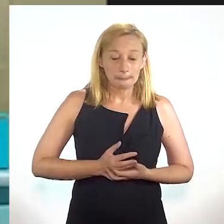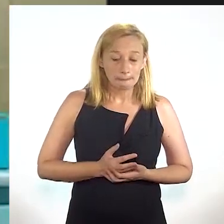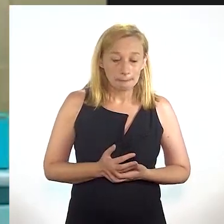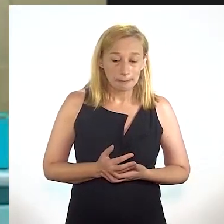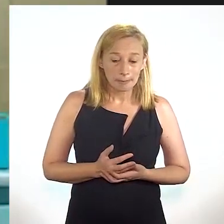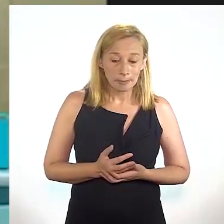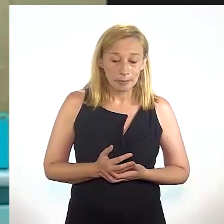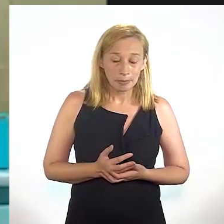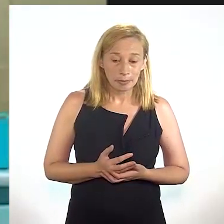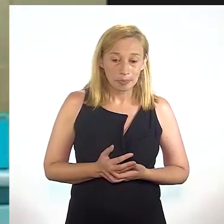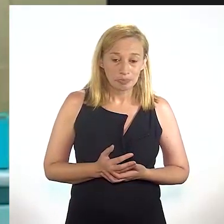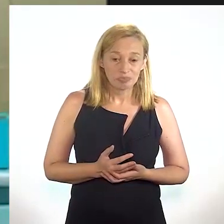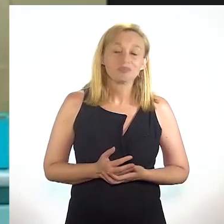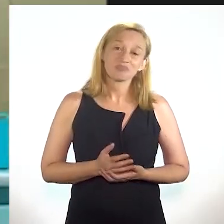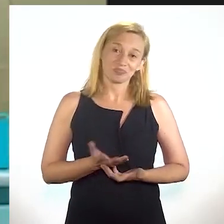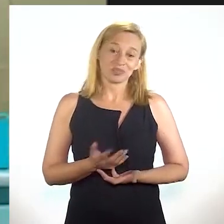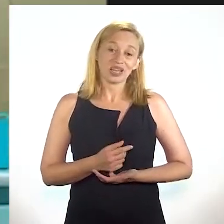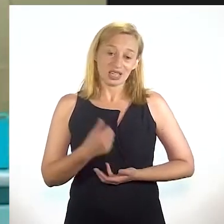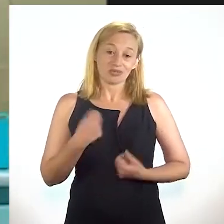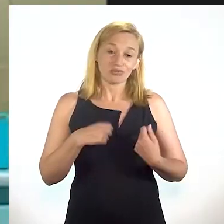sinestésica. E